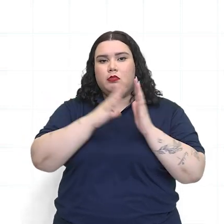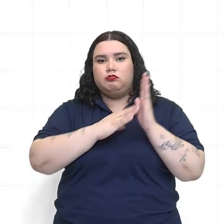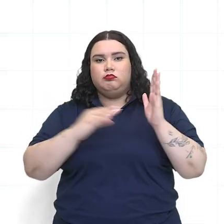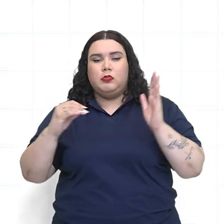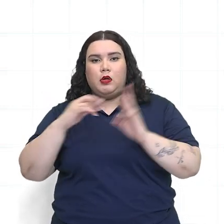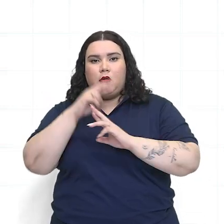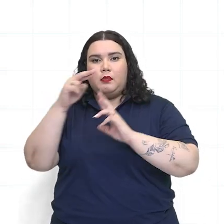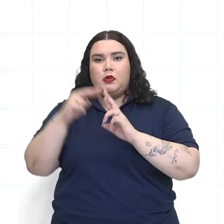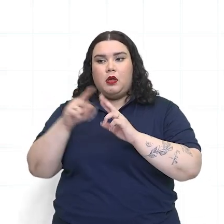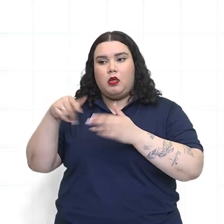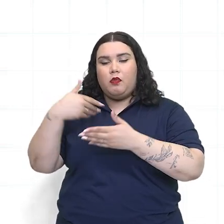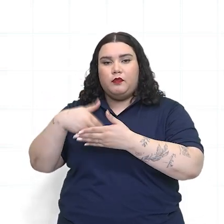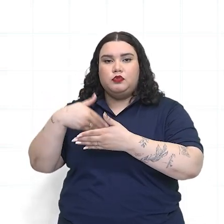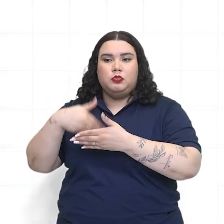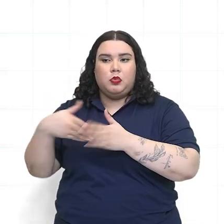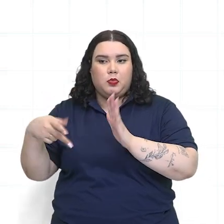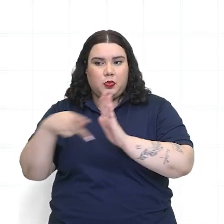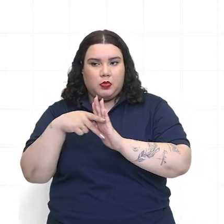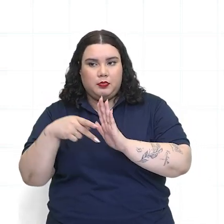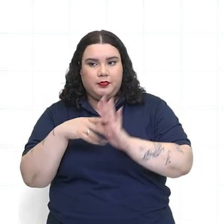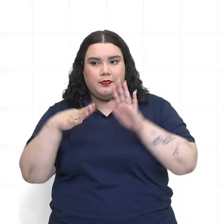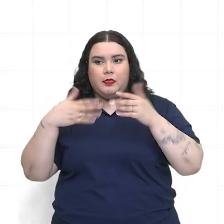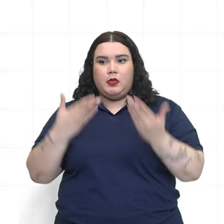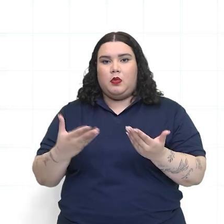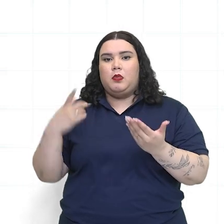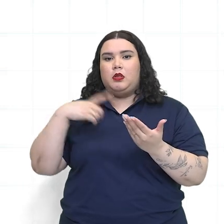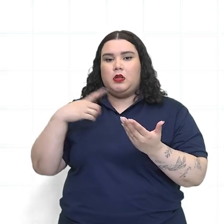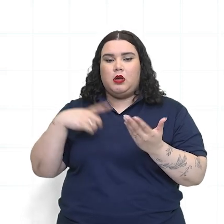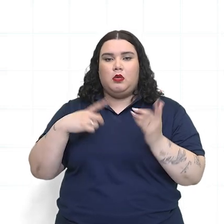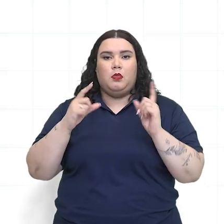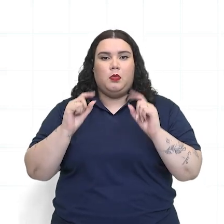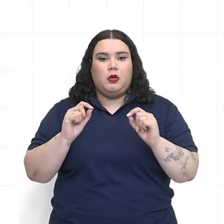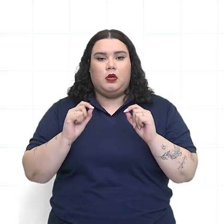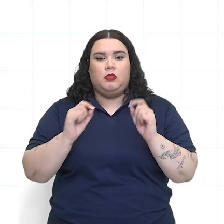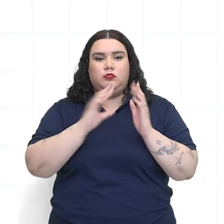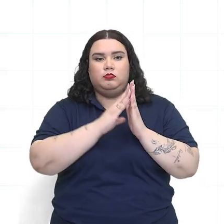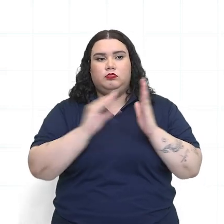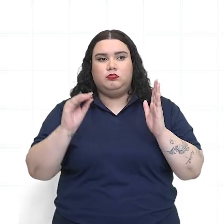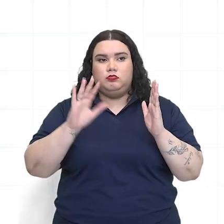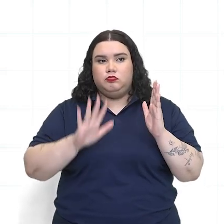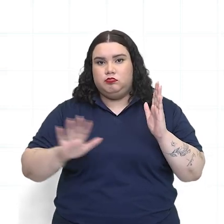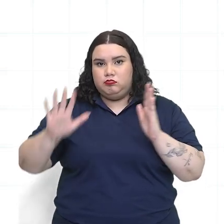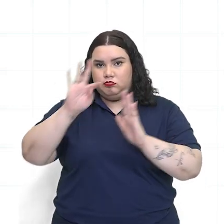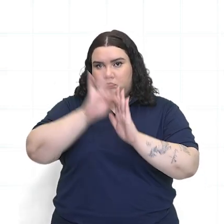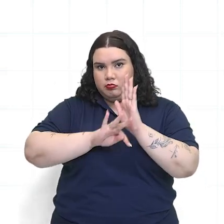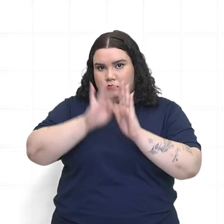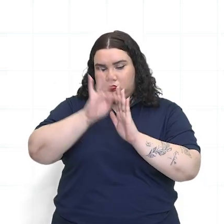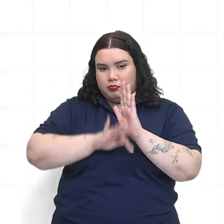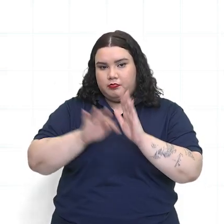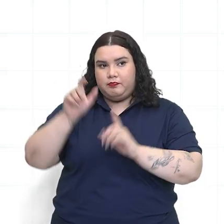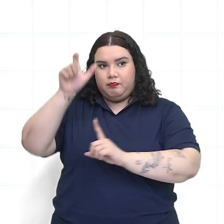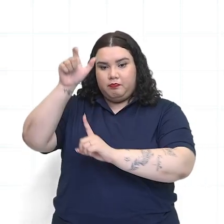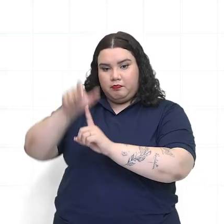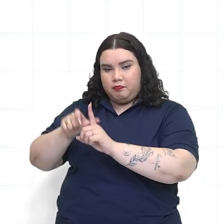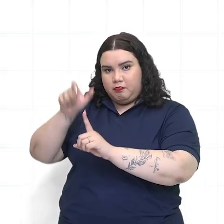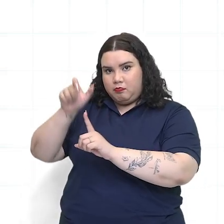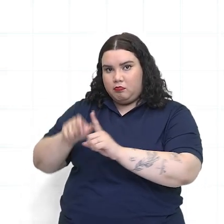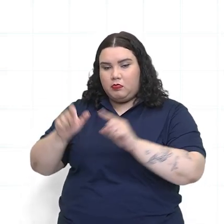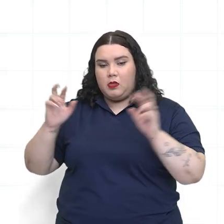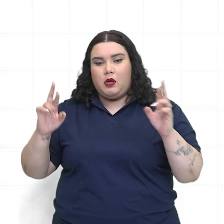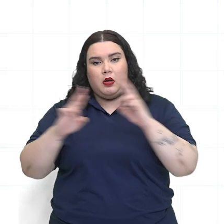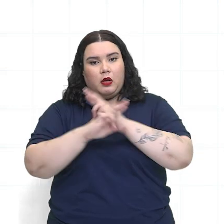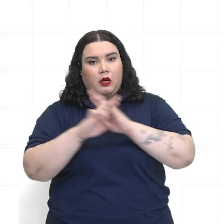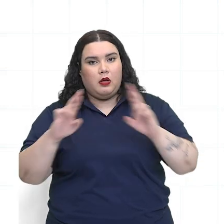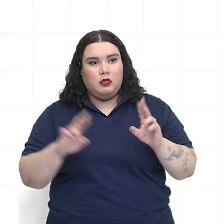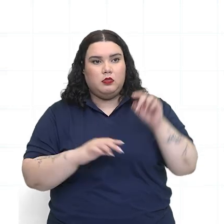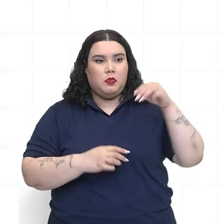é? Então, está havendo aí uma intertextualidade, né, desse personagem super-homem com o